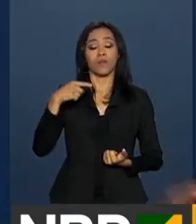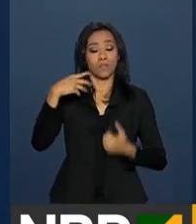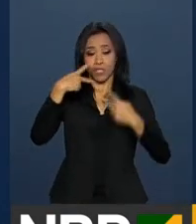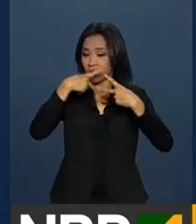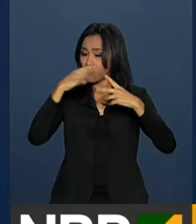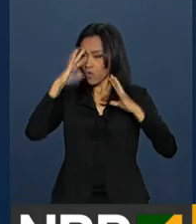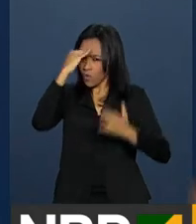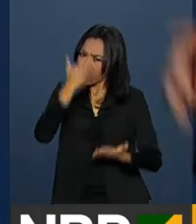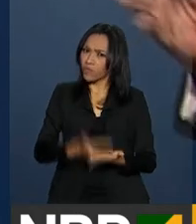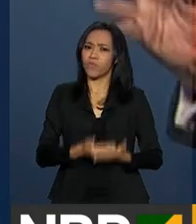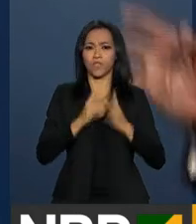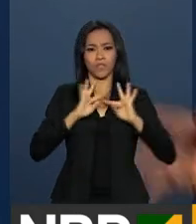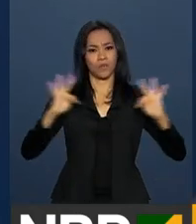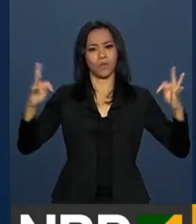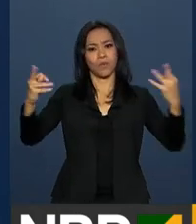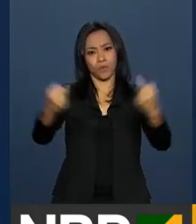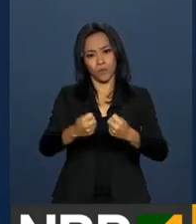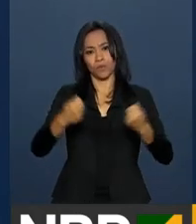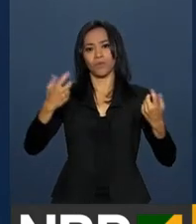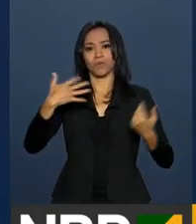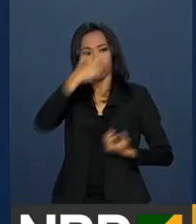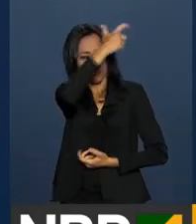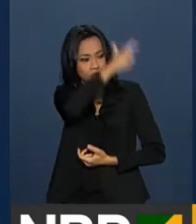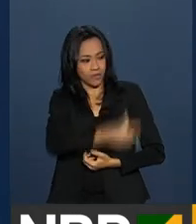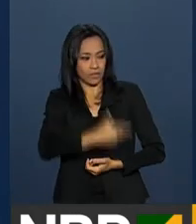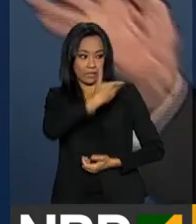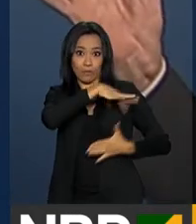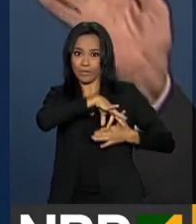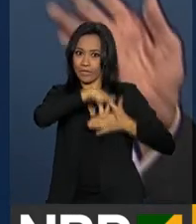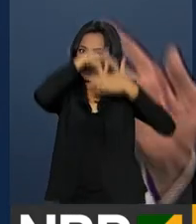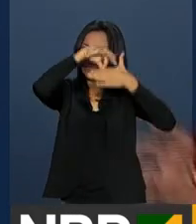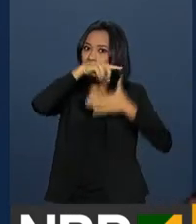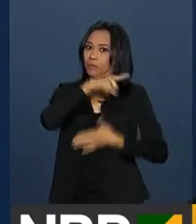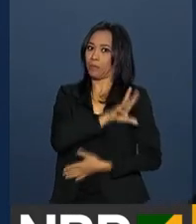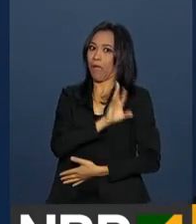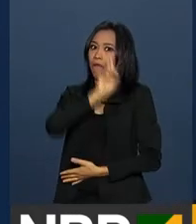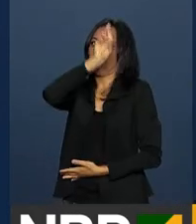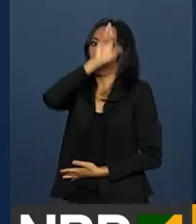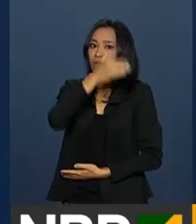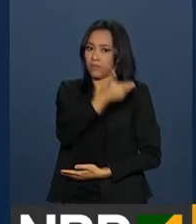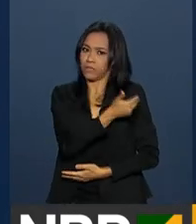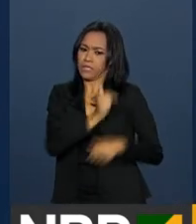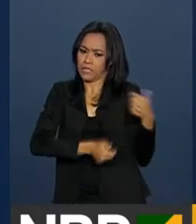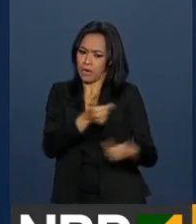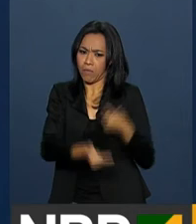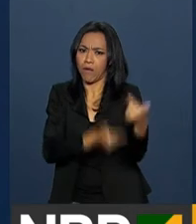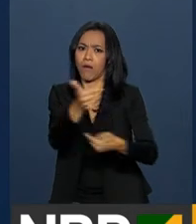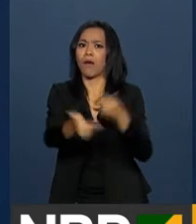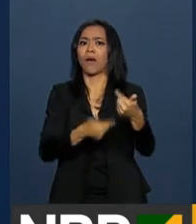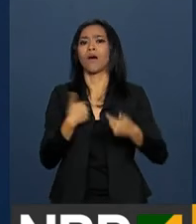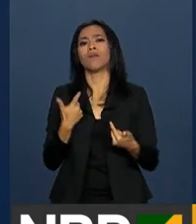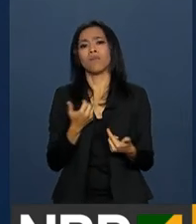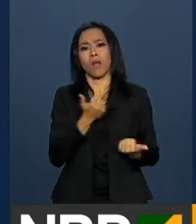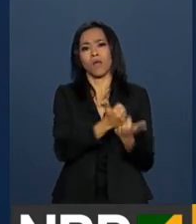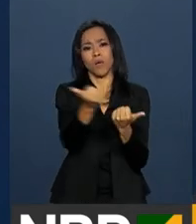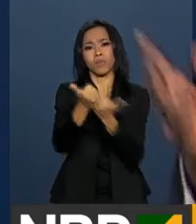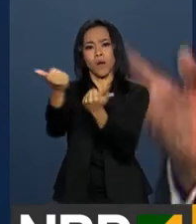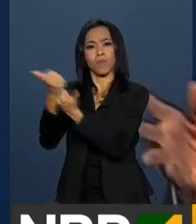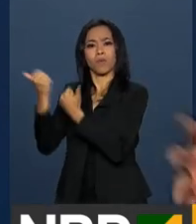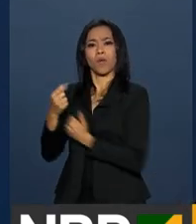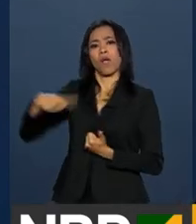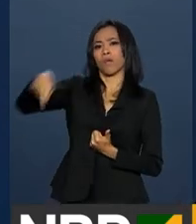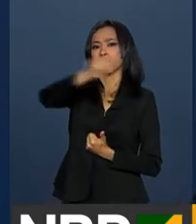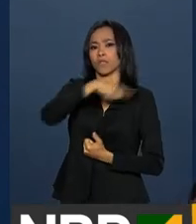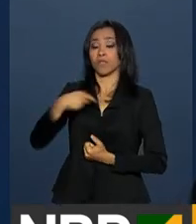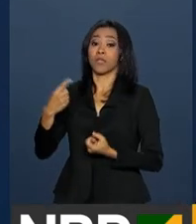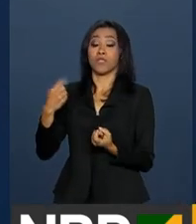líderes que aqui se acham, a partir do Paulo, a partir de todos aqueles que trabalham nessa luta, do nosso prefeito